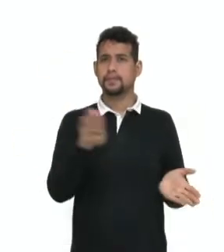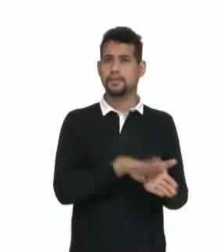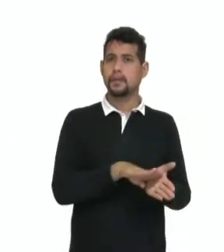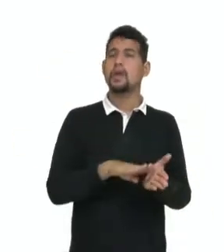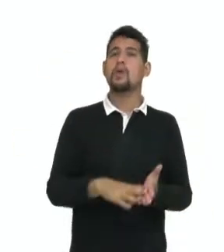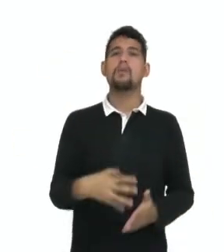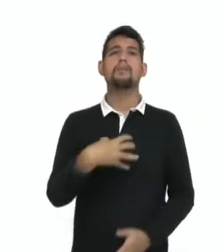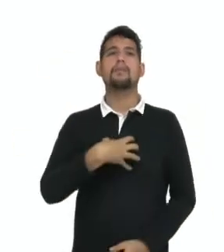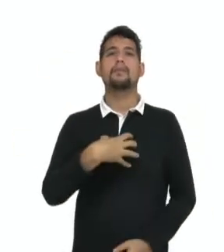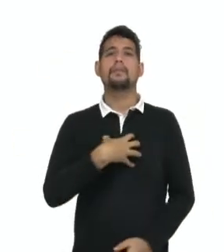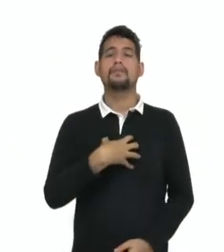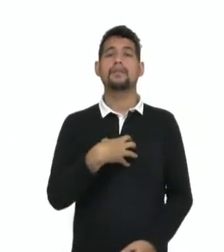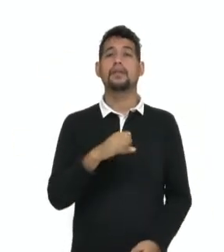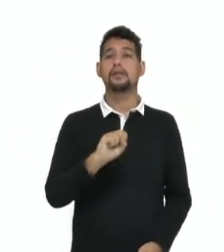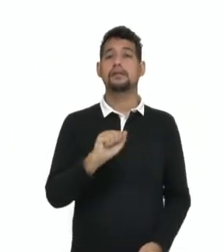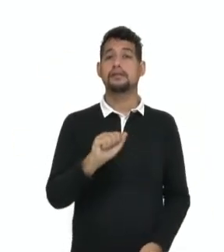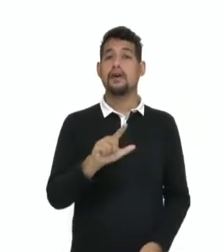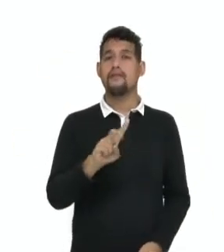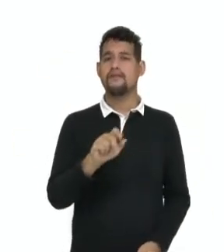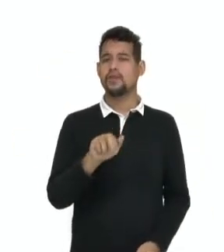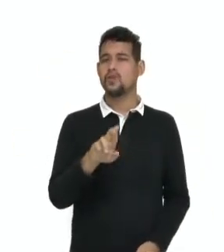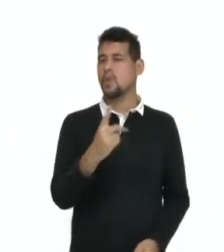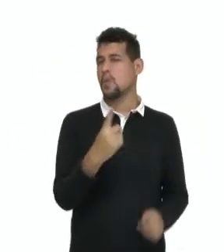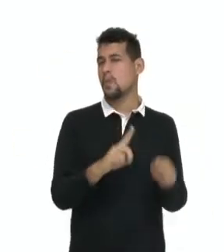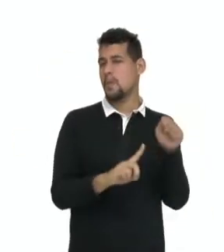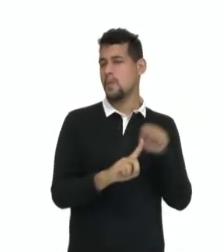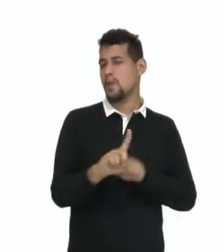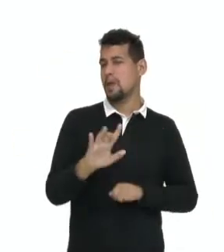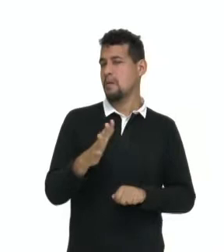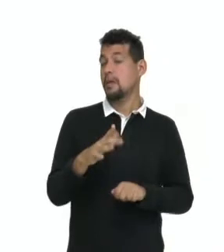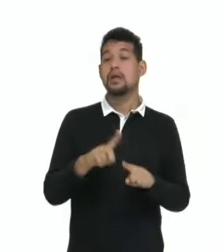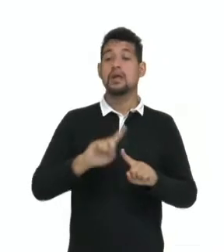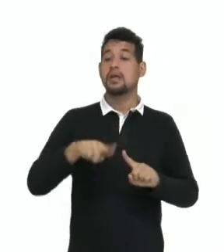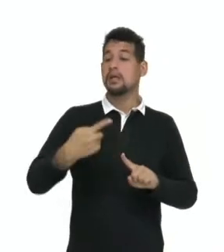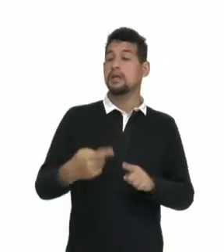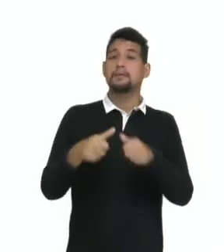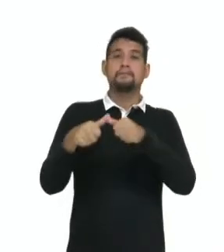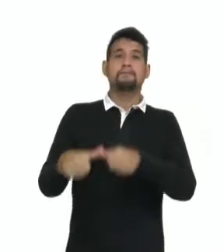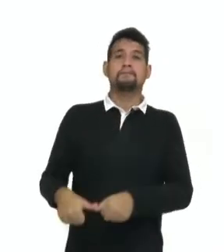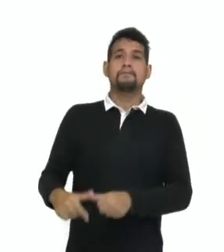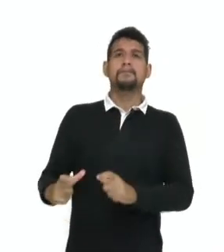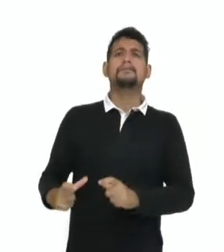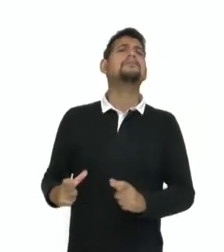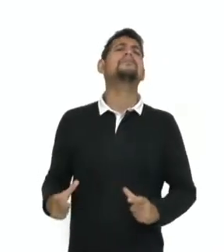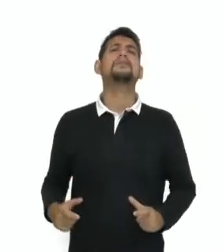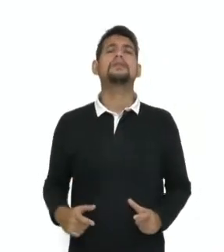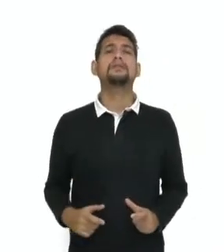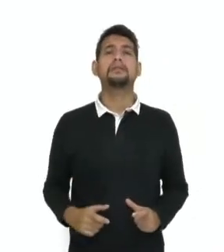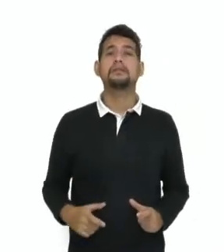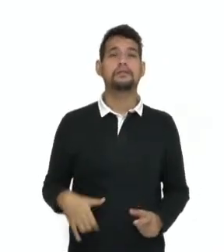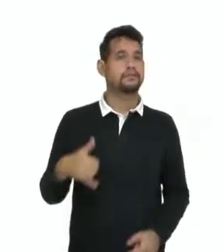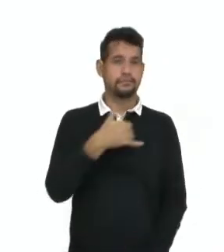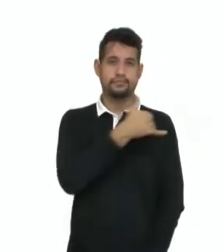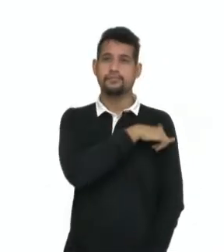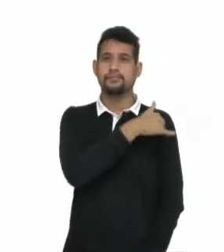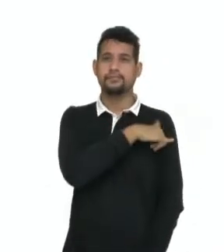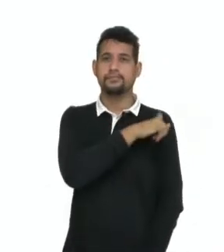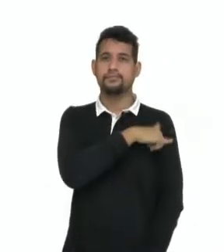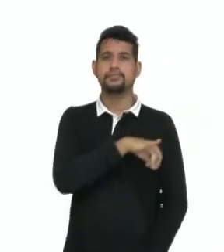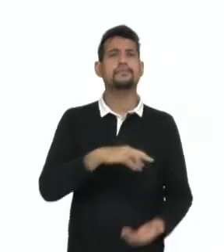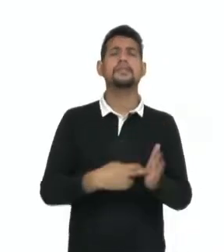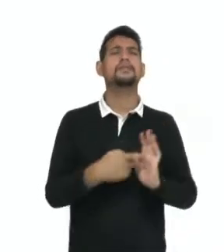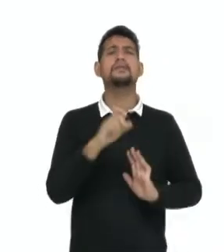Salvador, ficaram ali cerca de um mês em Salvador e posteriormente fixaram-se aonde? No Rio de Janeiro, que